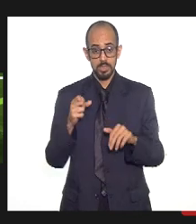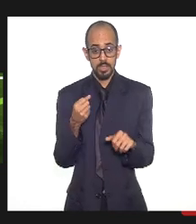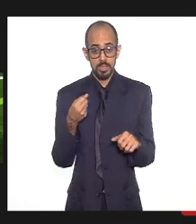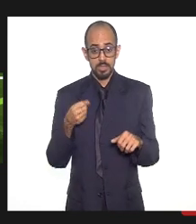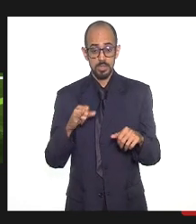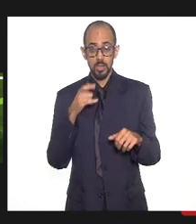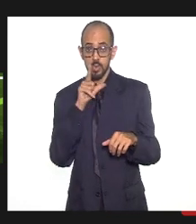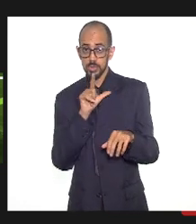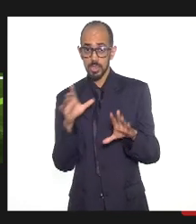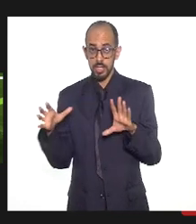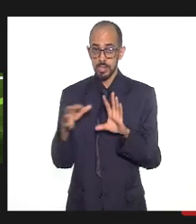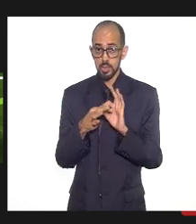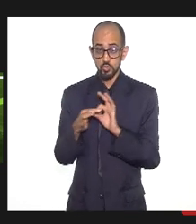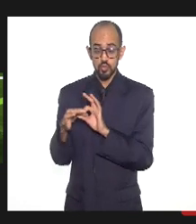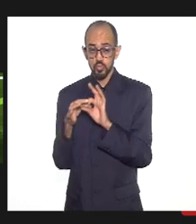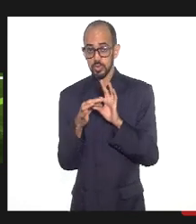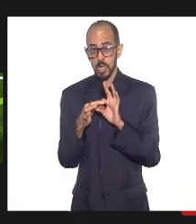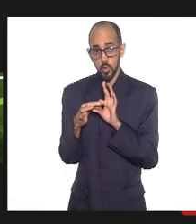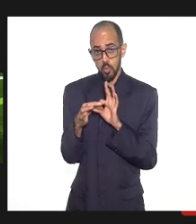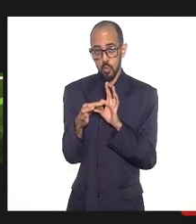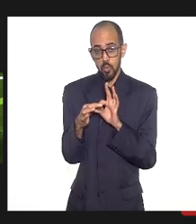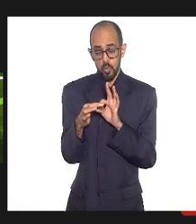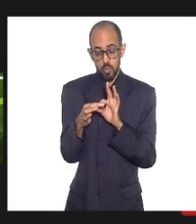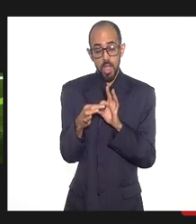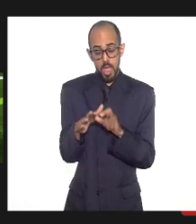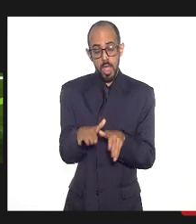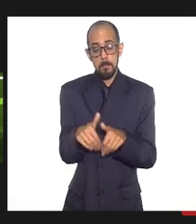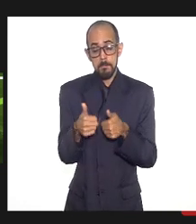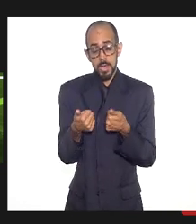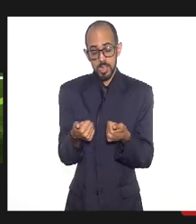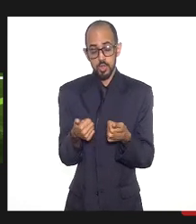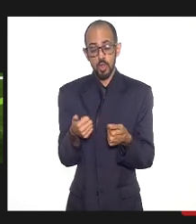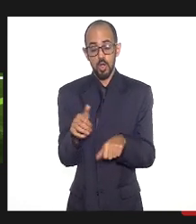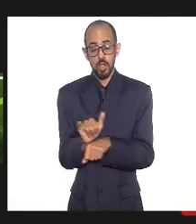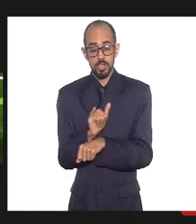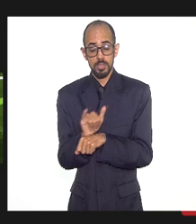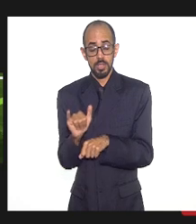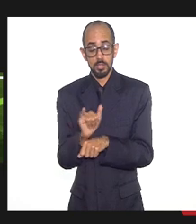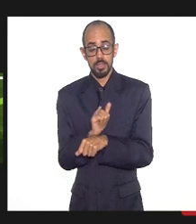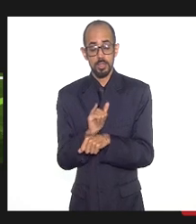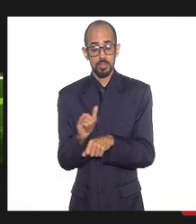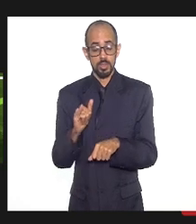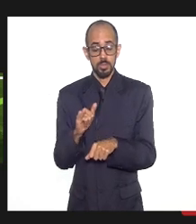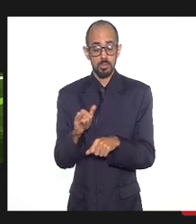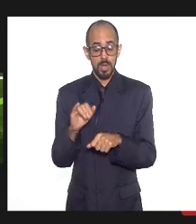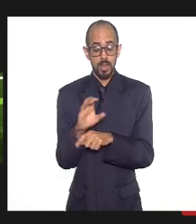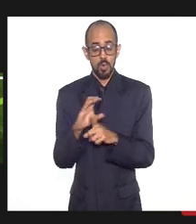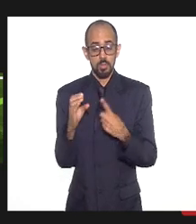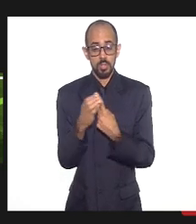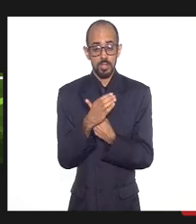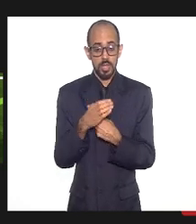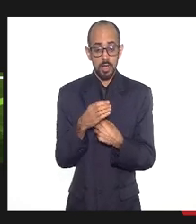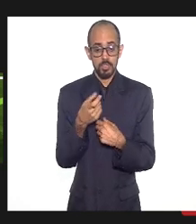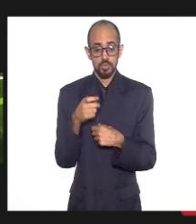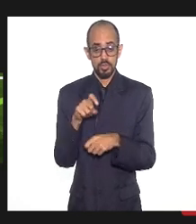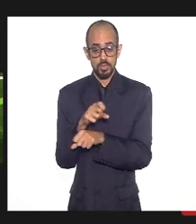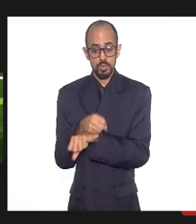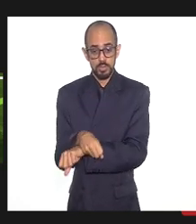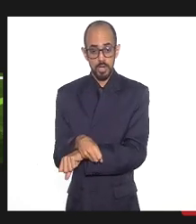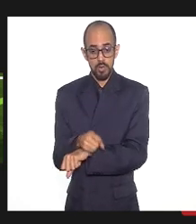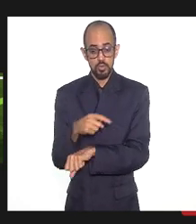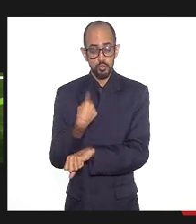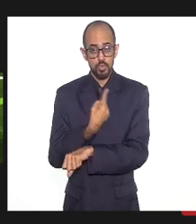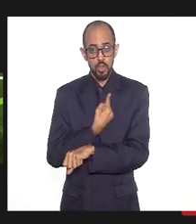essa junção, né, aí adianta melhor para as coisas aqui do quilombo, né? A gente que vive o chão